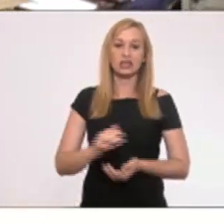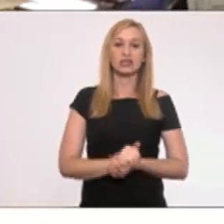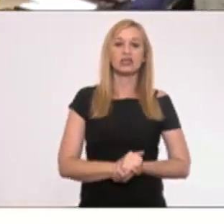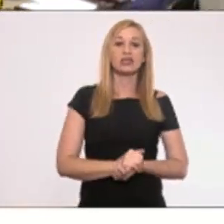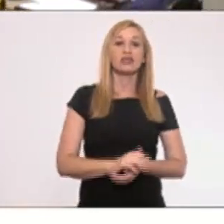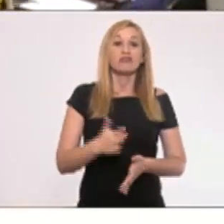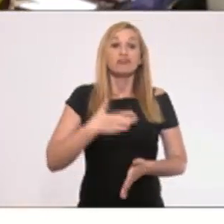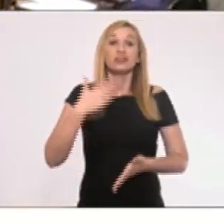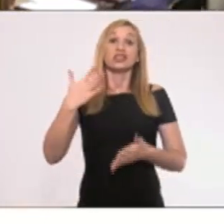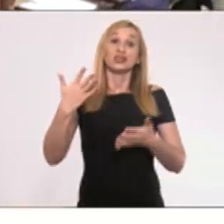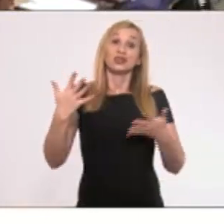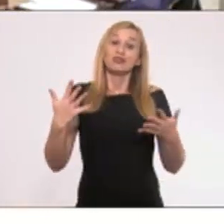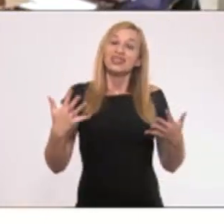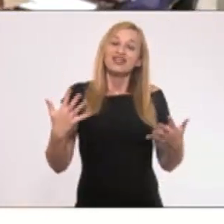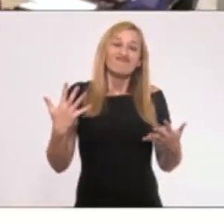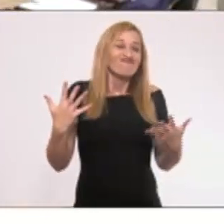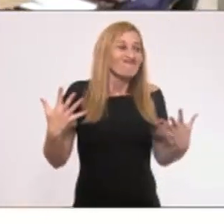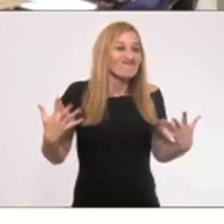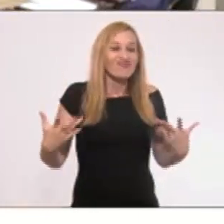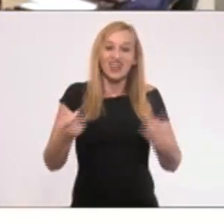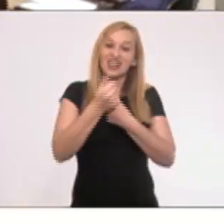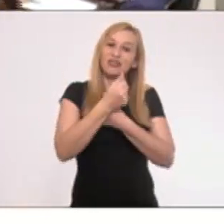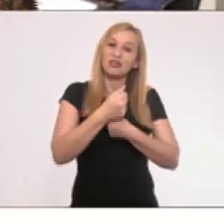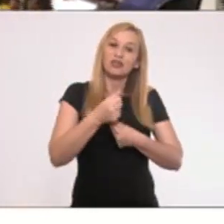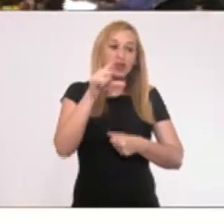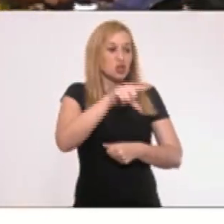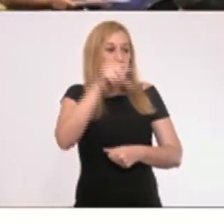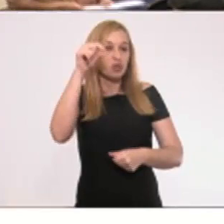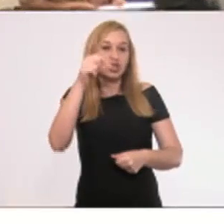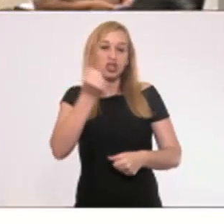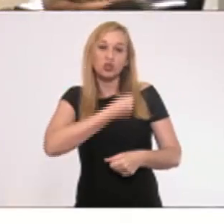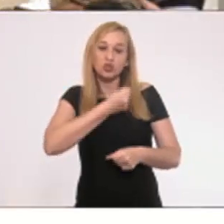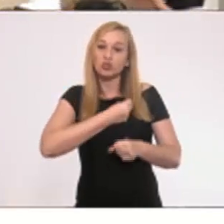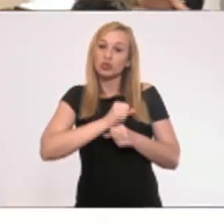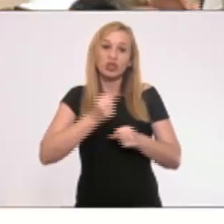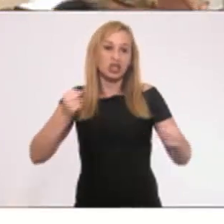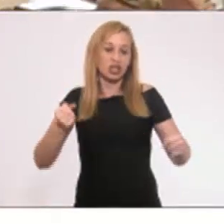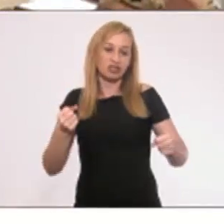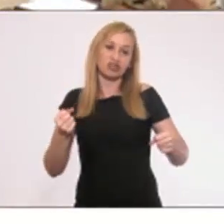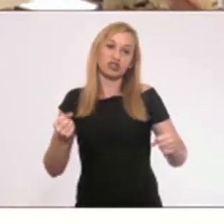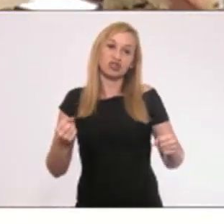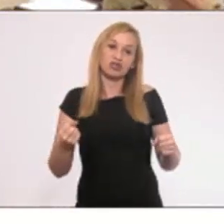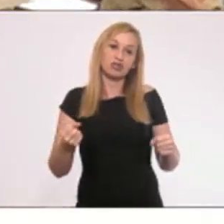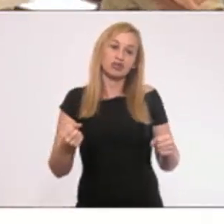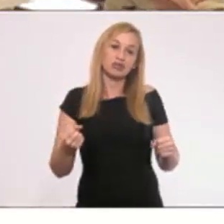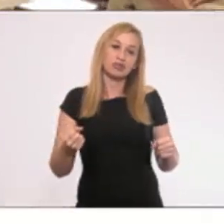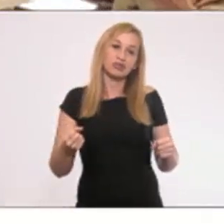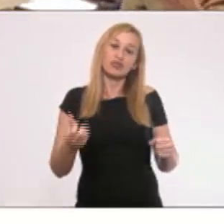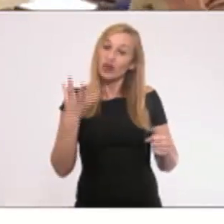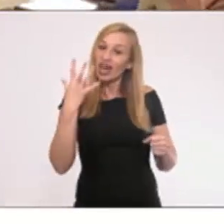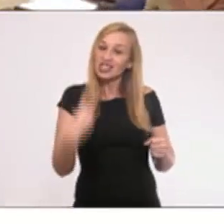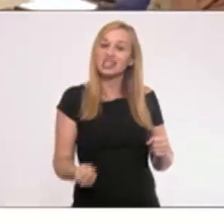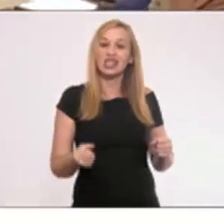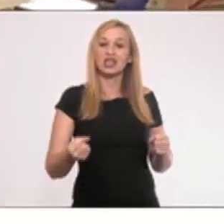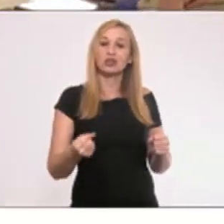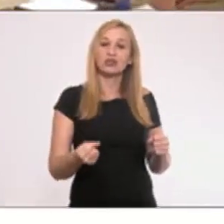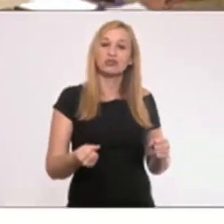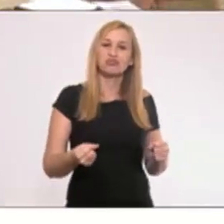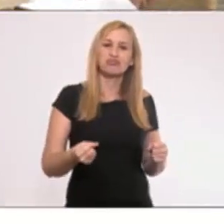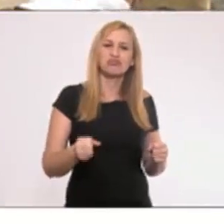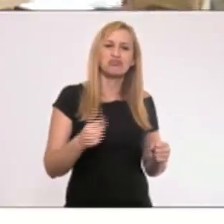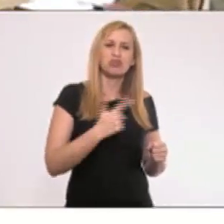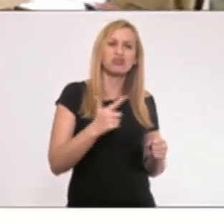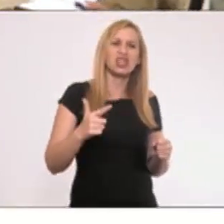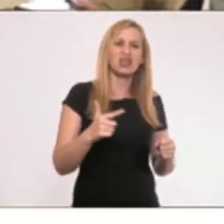uma surpresa agradabilíssima, foi eleito por unanimidade, foi aceito por unanimidade sem